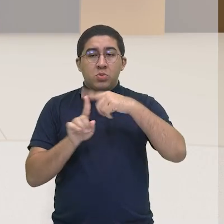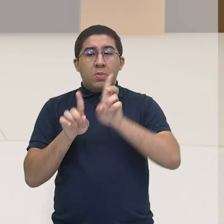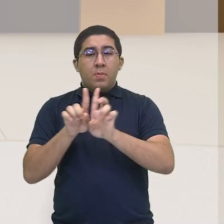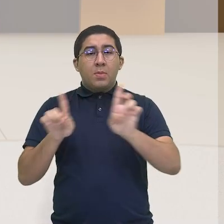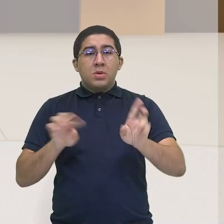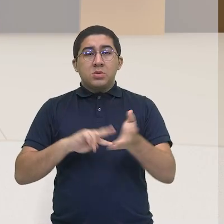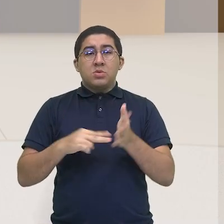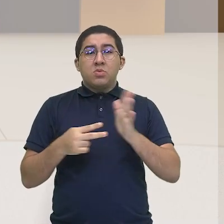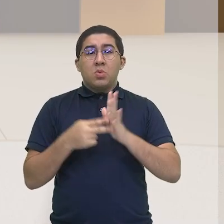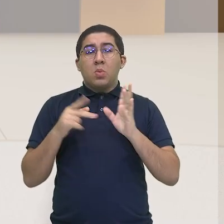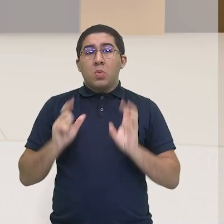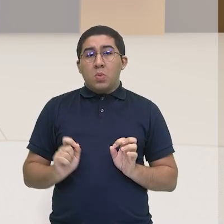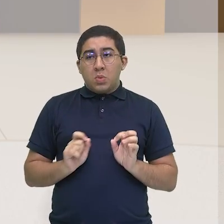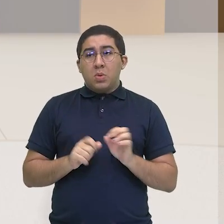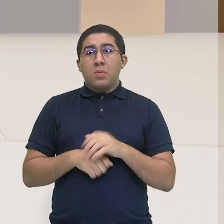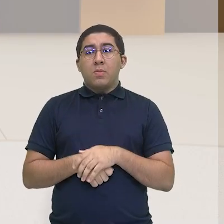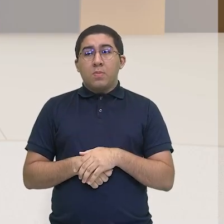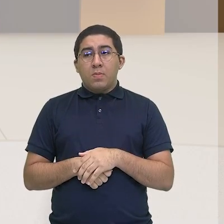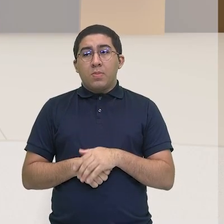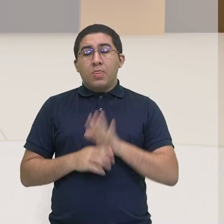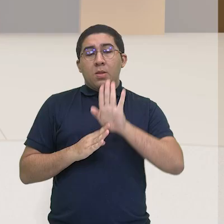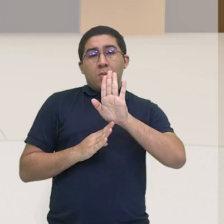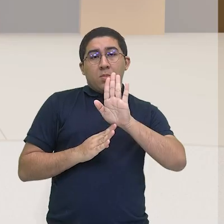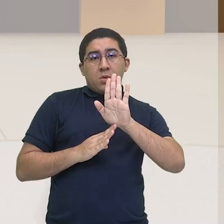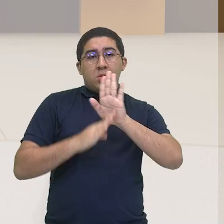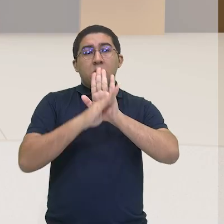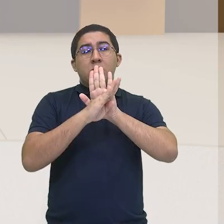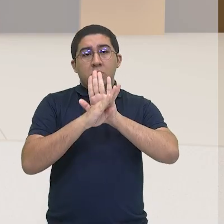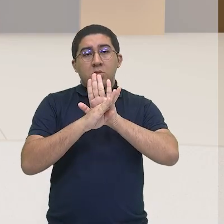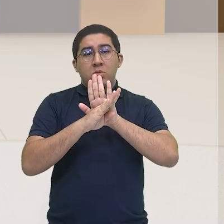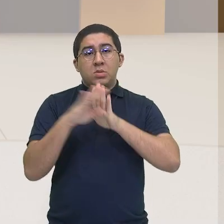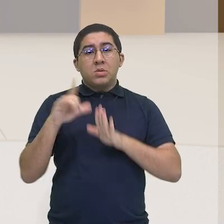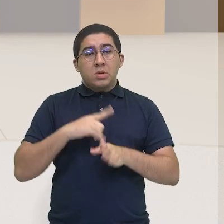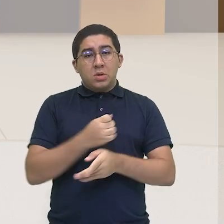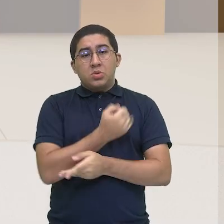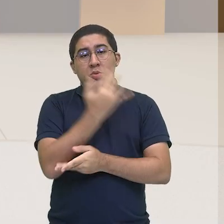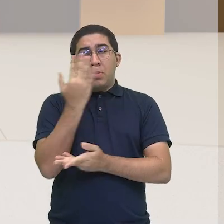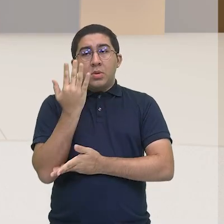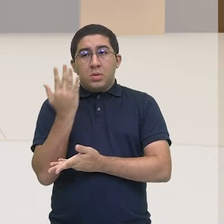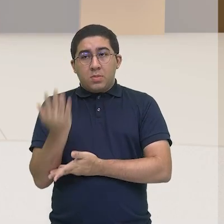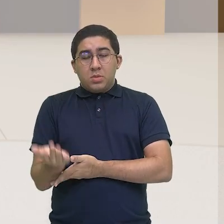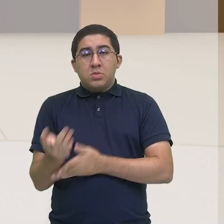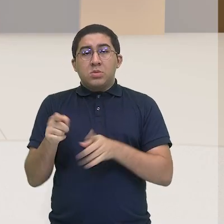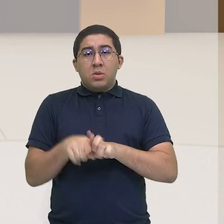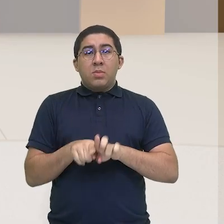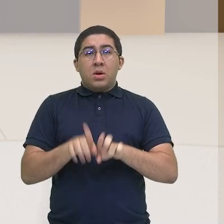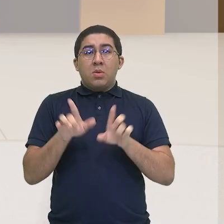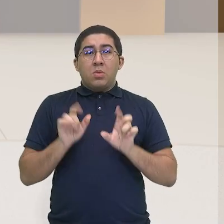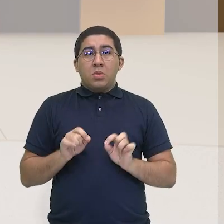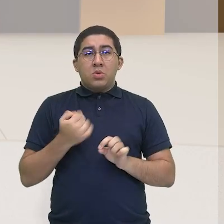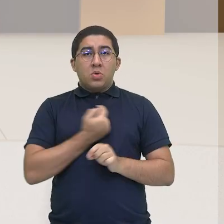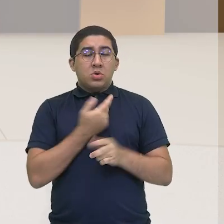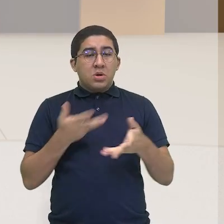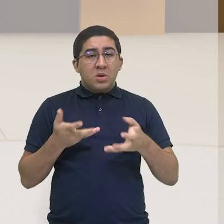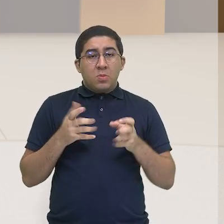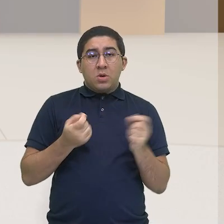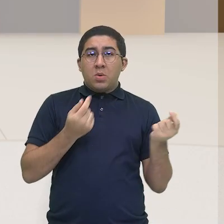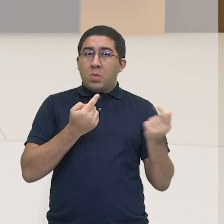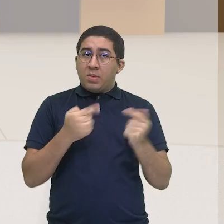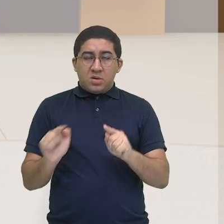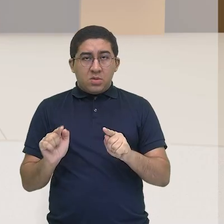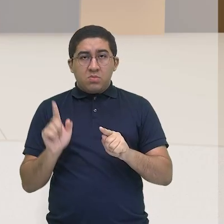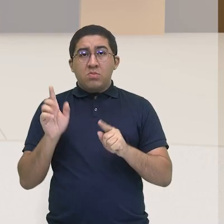significa o quê? Ele significa um aumento no desmatamento. E é o que a gente justamente procura combater, né? A gente